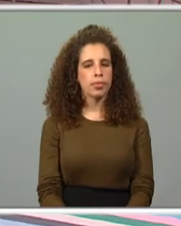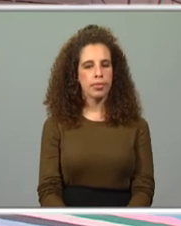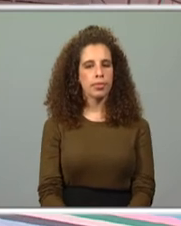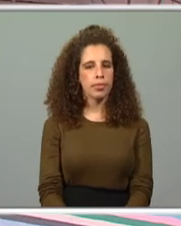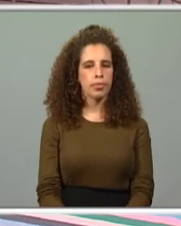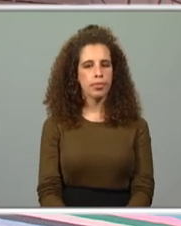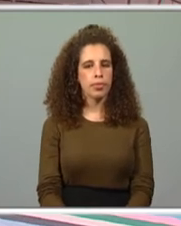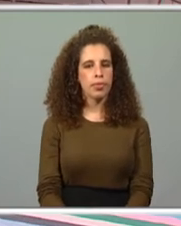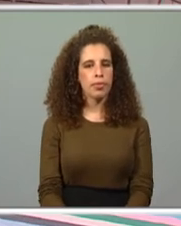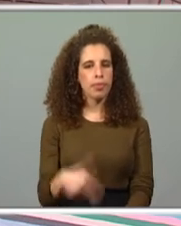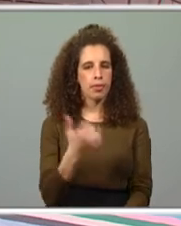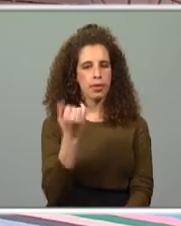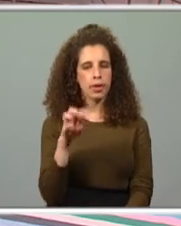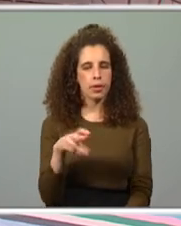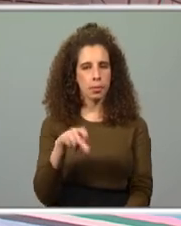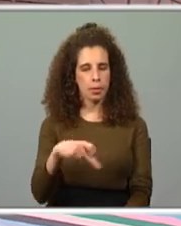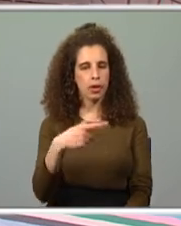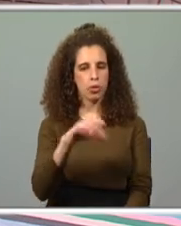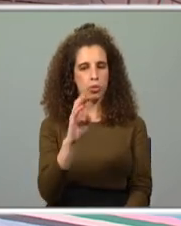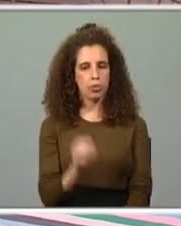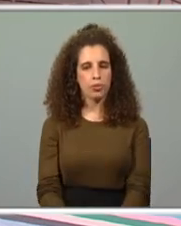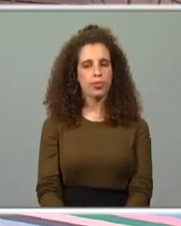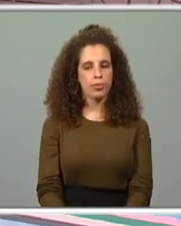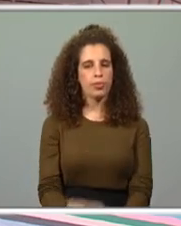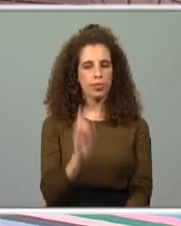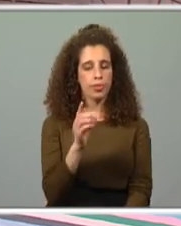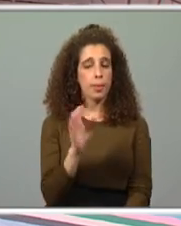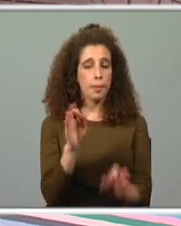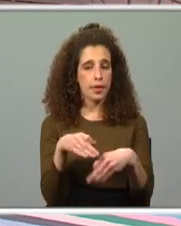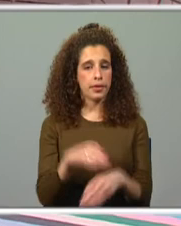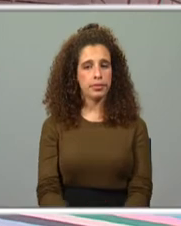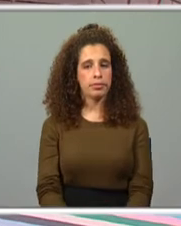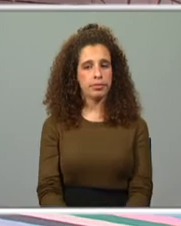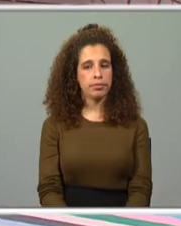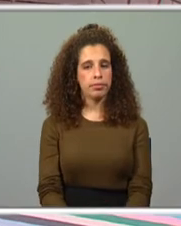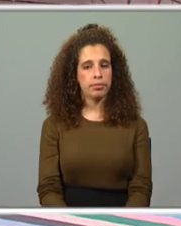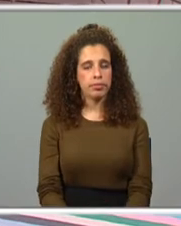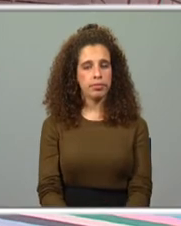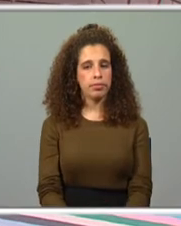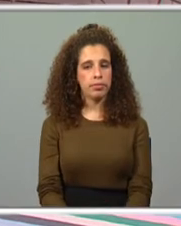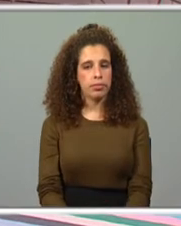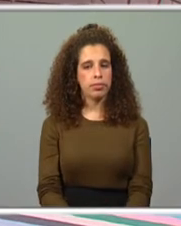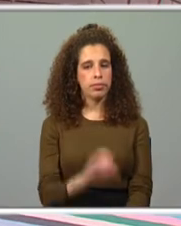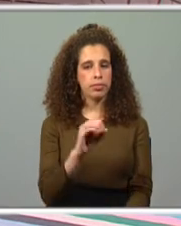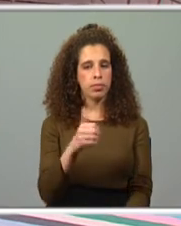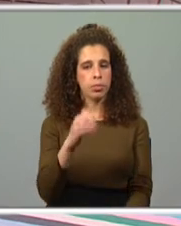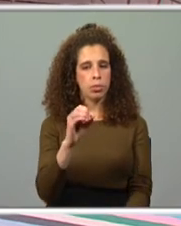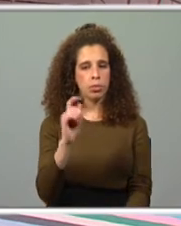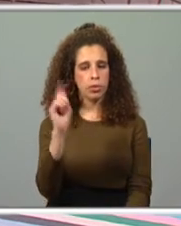Timbales ou tímpanos. Muito bem. E, para terminar, o oboé.